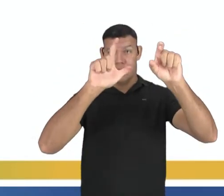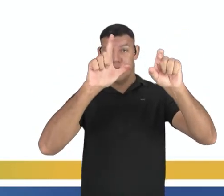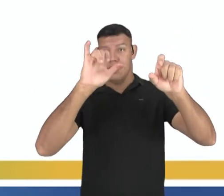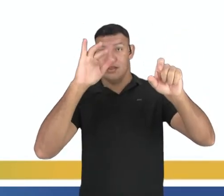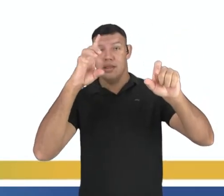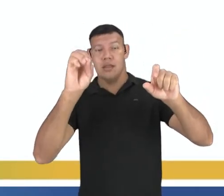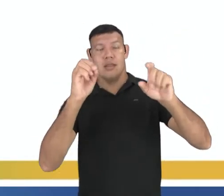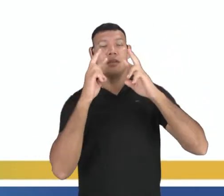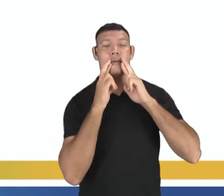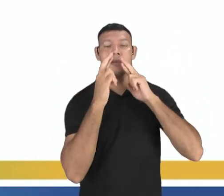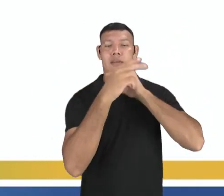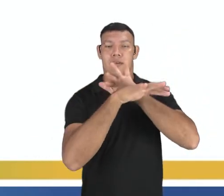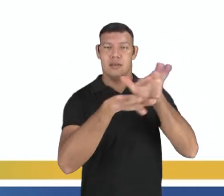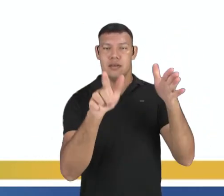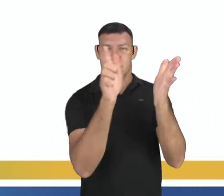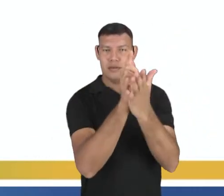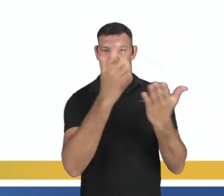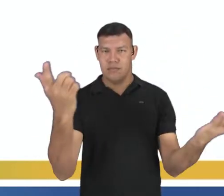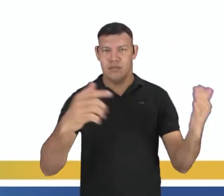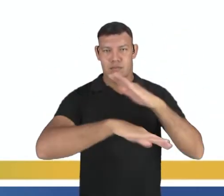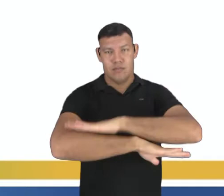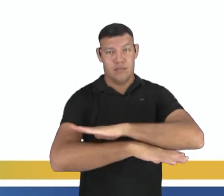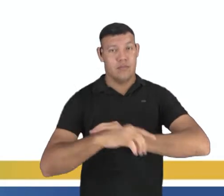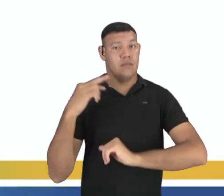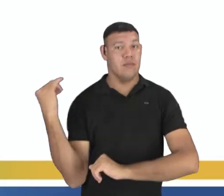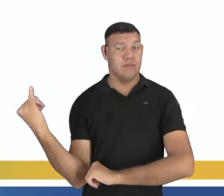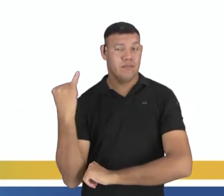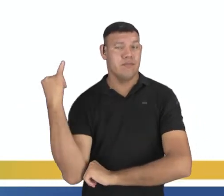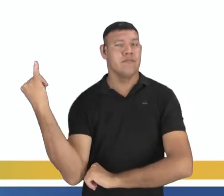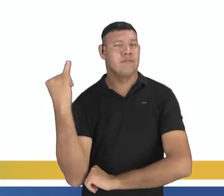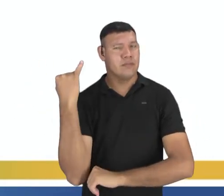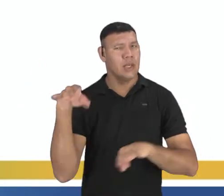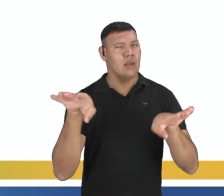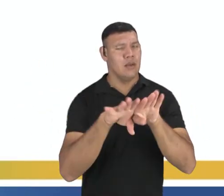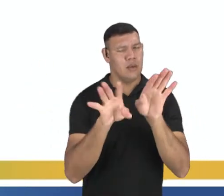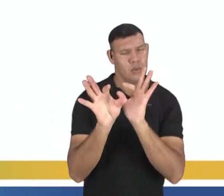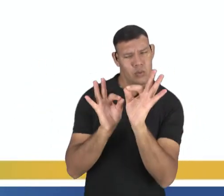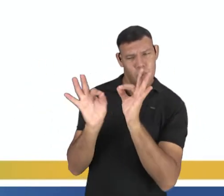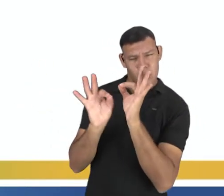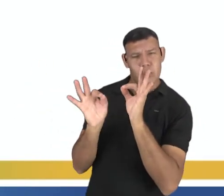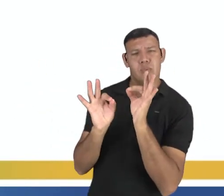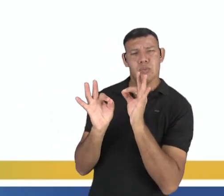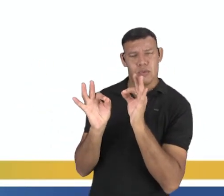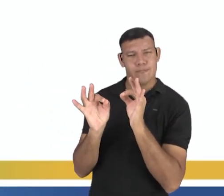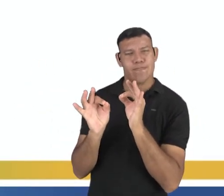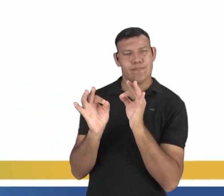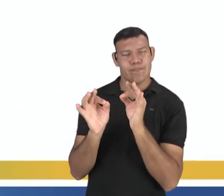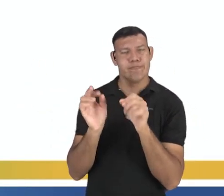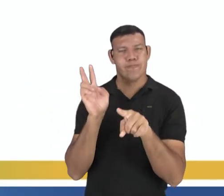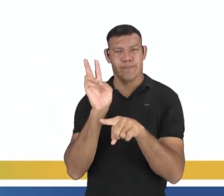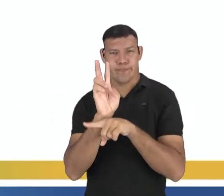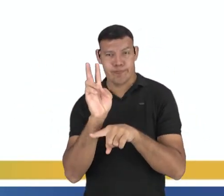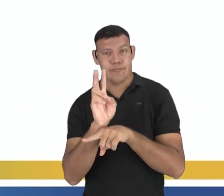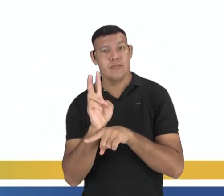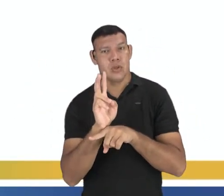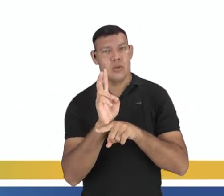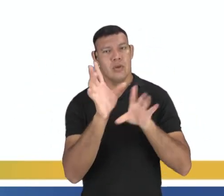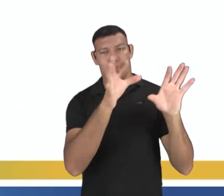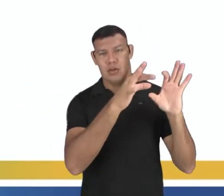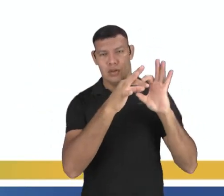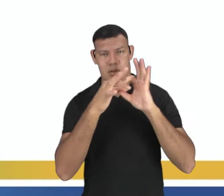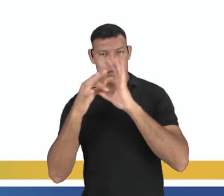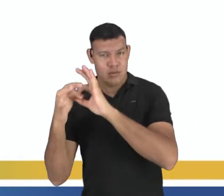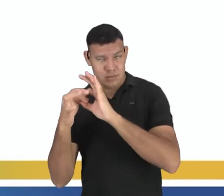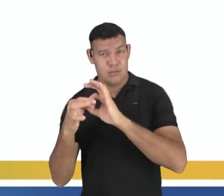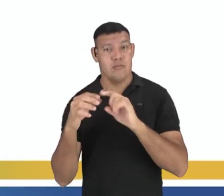recurso jornalístico essencial e que deve ser bem elaborado, com objetivo e coerente.